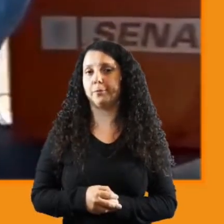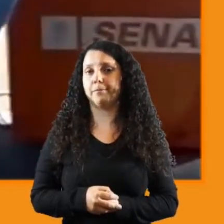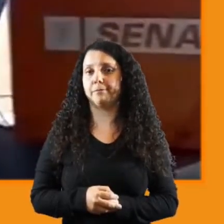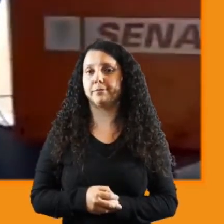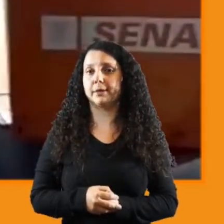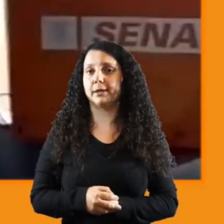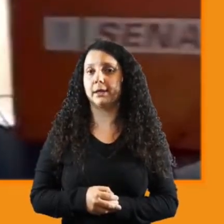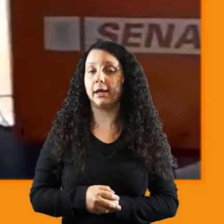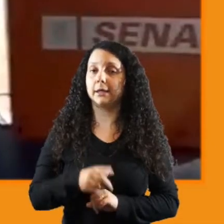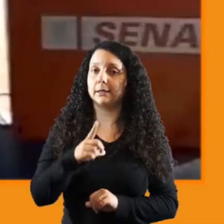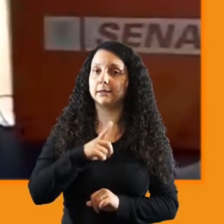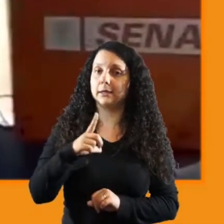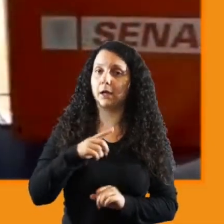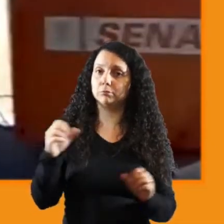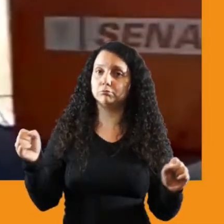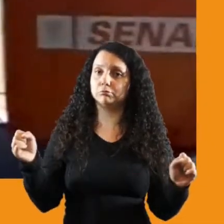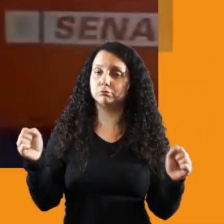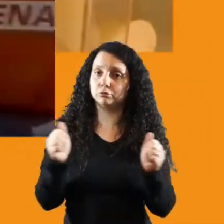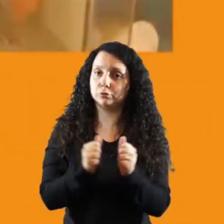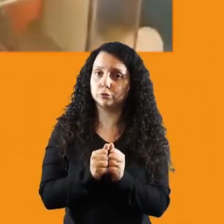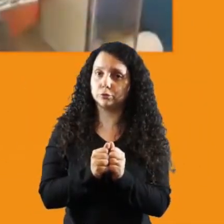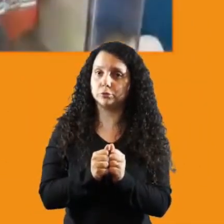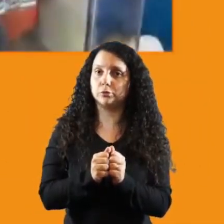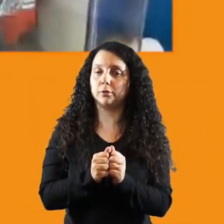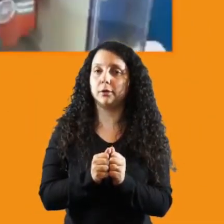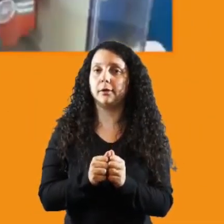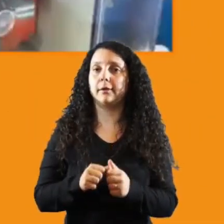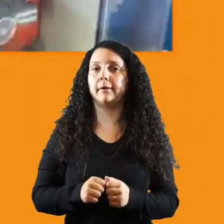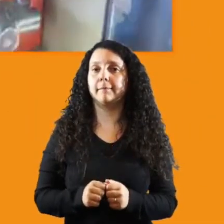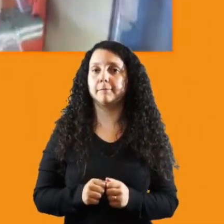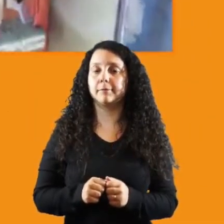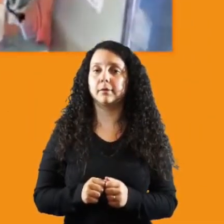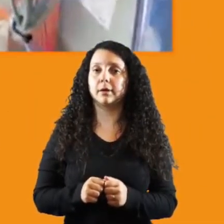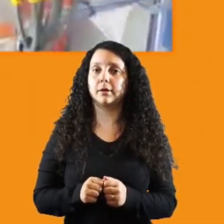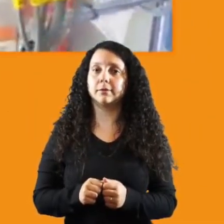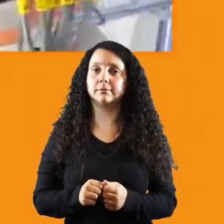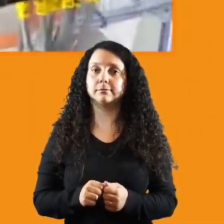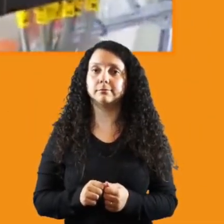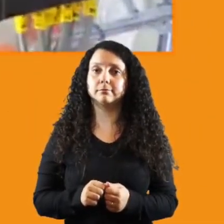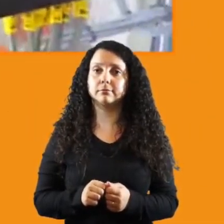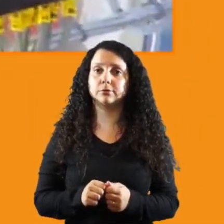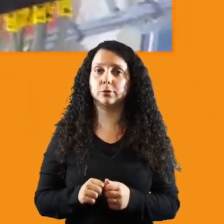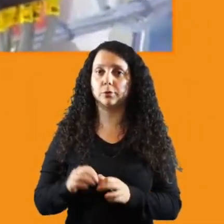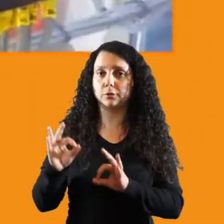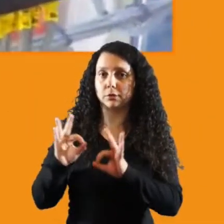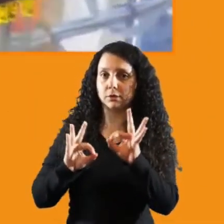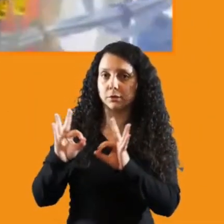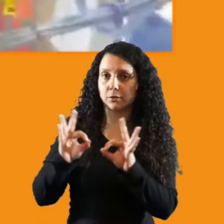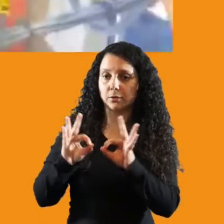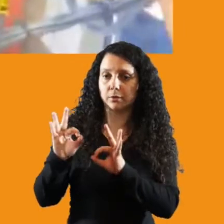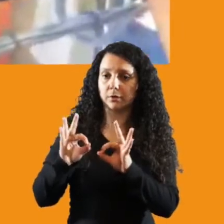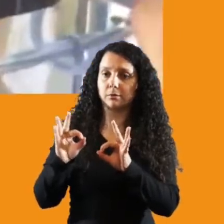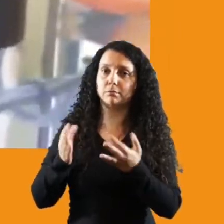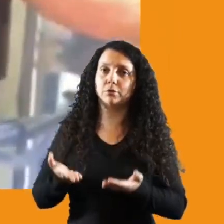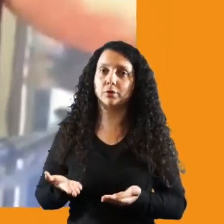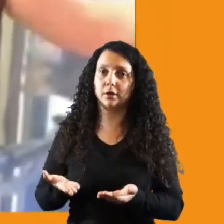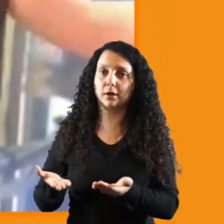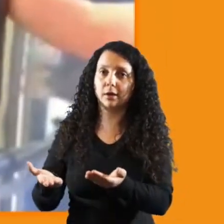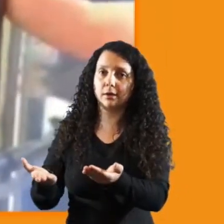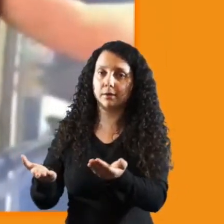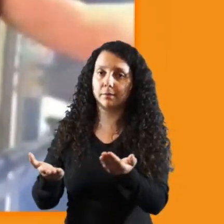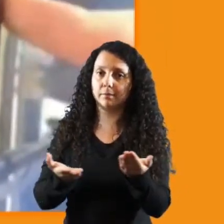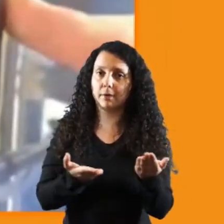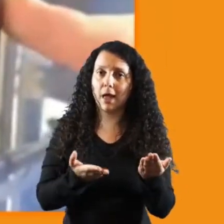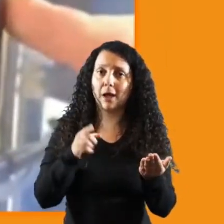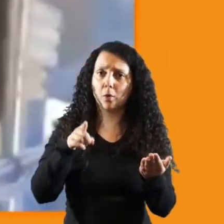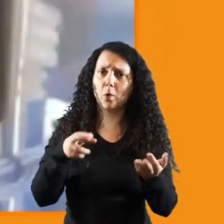é o controlador de carga, que você vai conseguir ver agora na câmera 2 aí, tá? Então, esse cara aqui, ó, qual que é a responsabilidade dele?